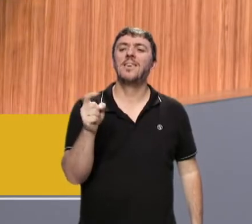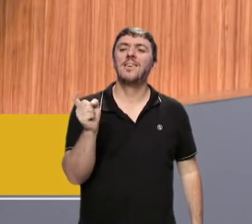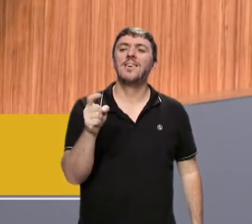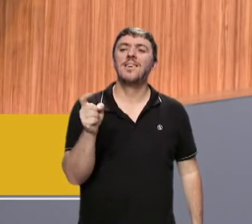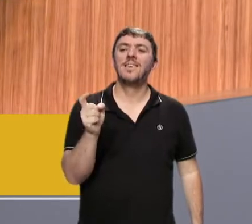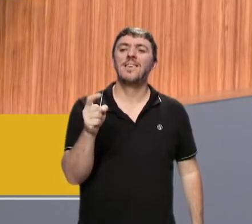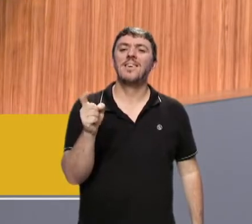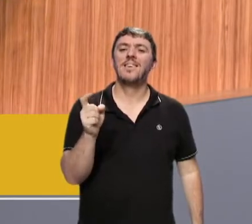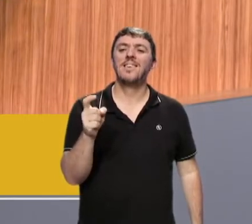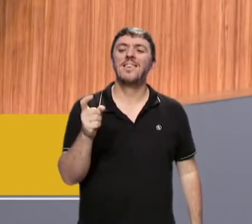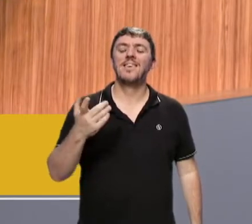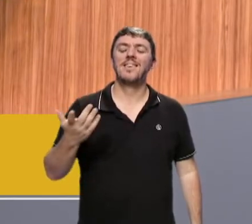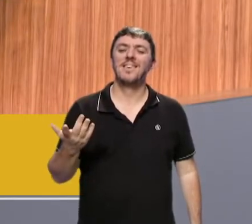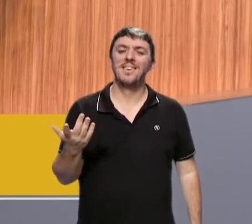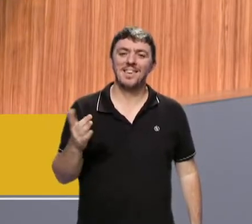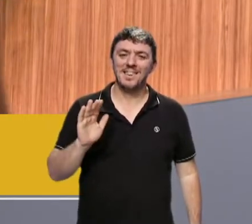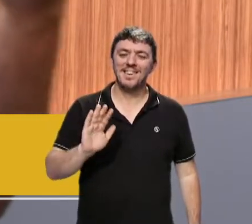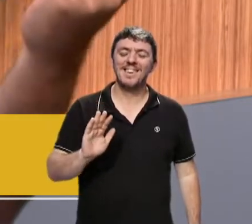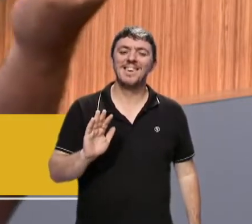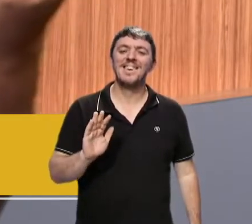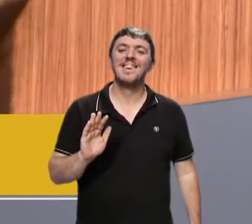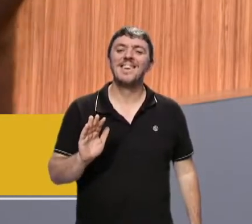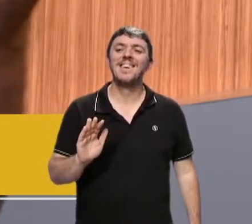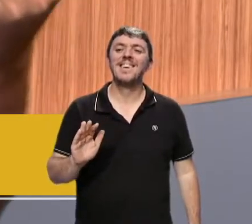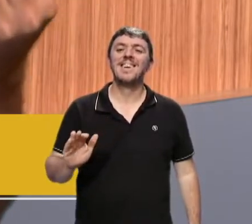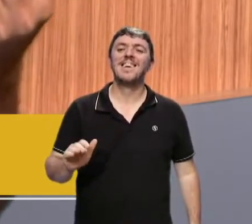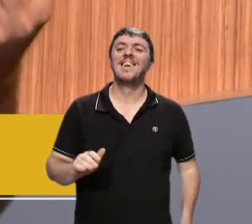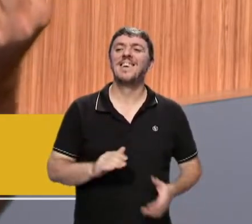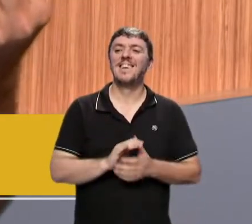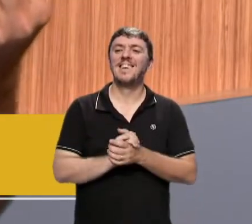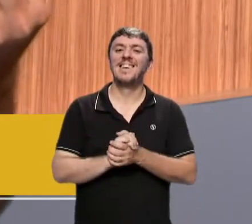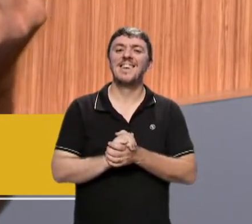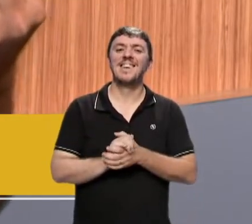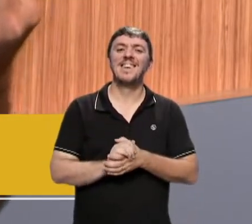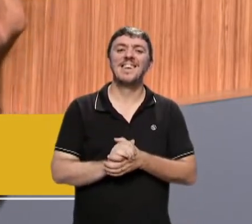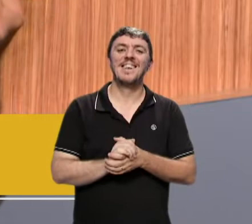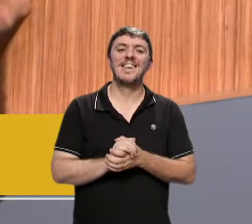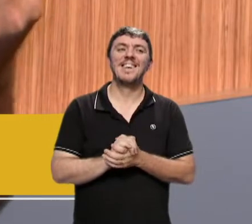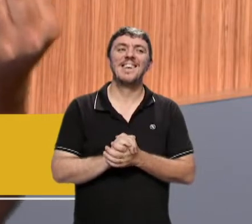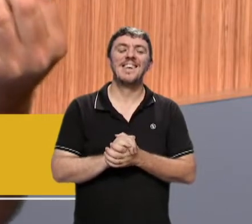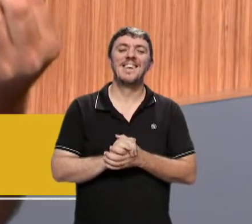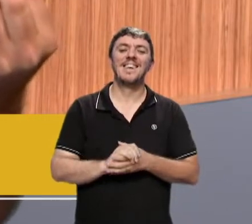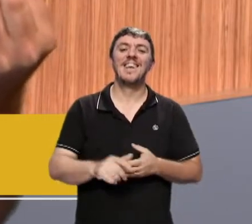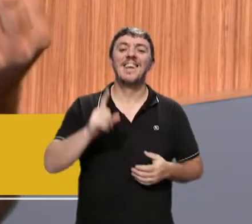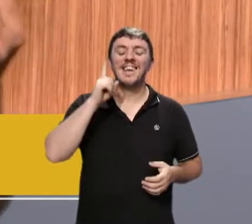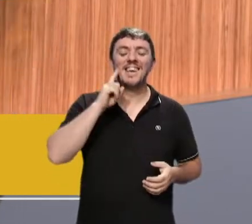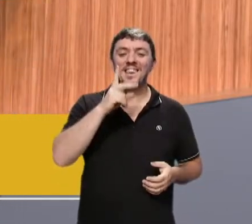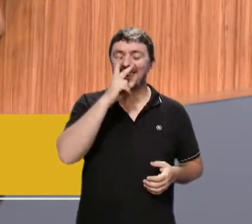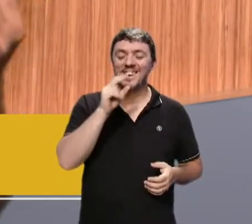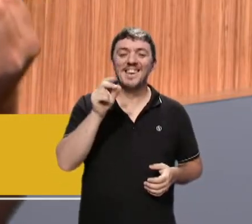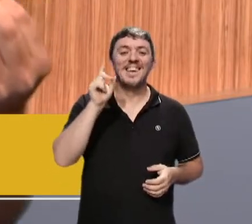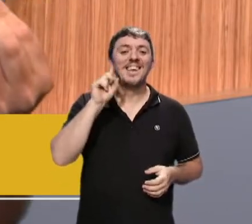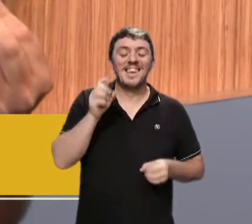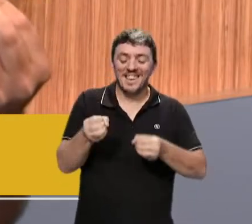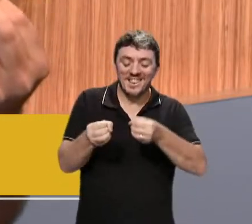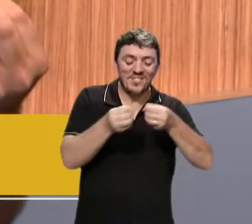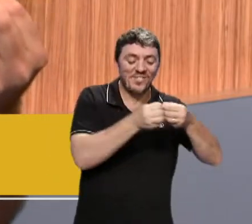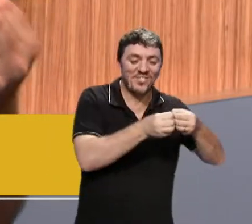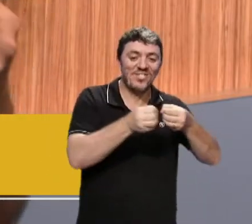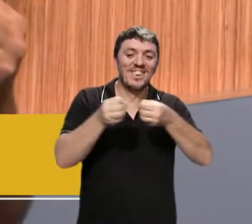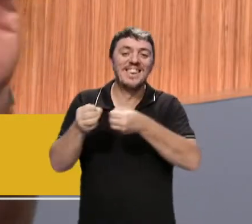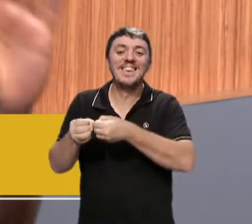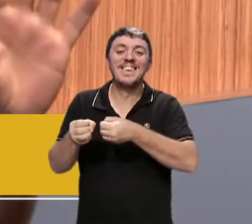Ou será que é o Facebook? Enfim, né? O Instagram com a rede, como que chama que as pessoas falam? A rede vizinha. Chamam de rede vizinha,